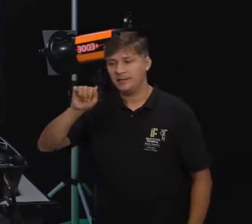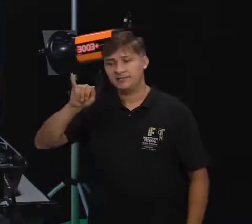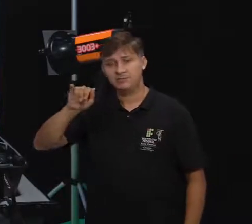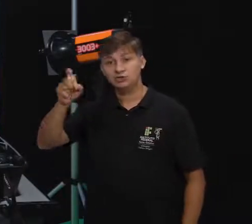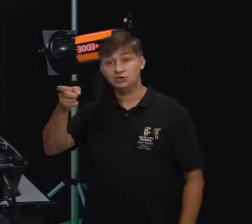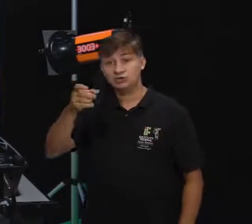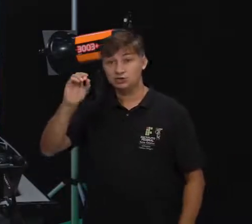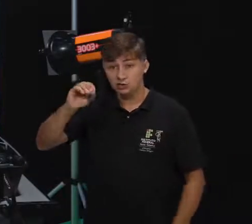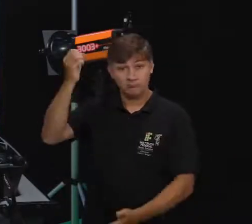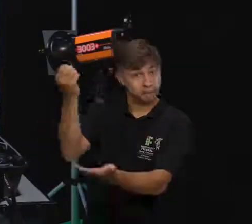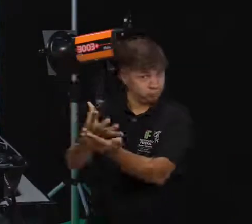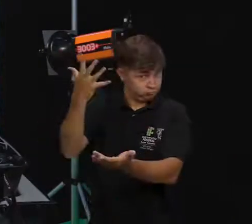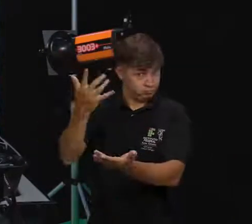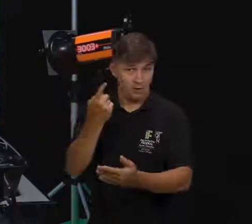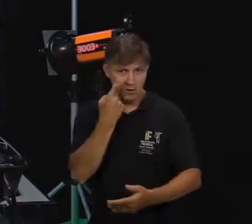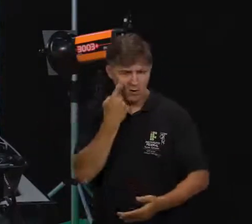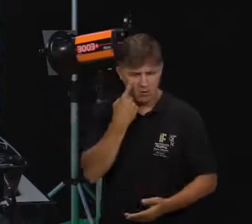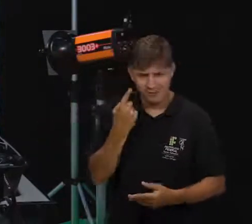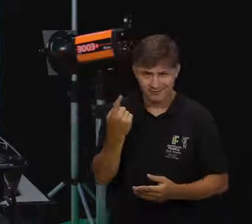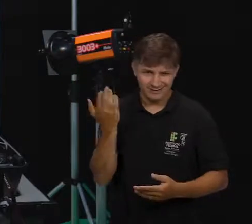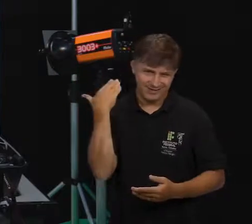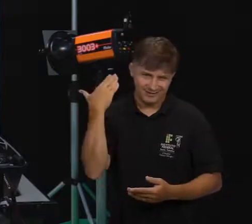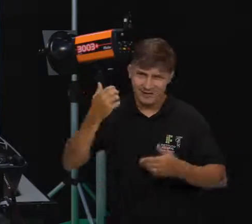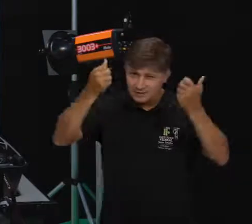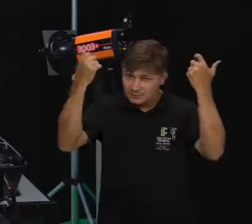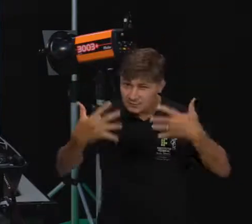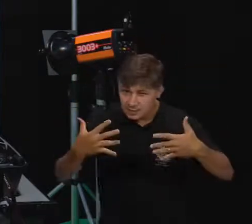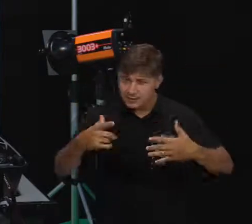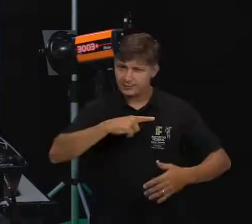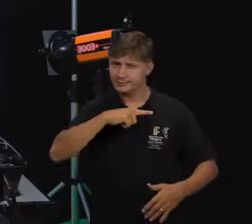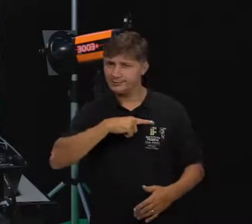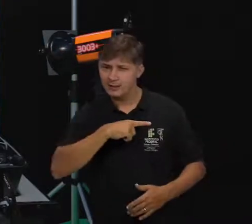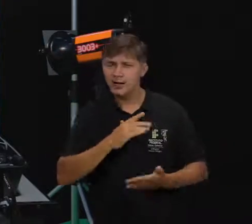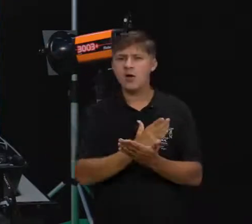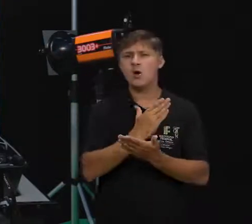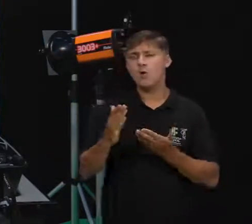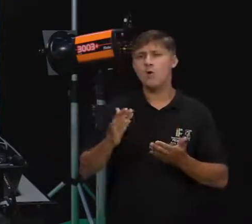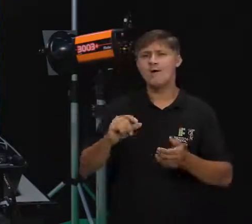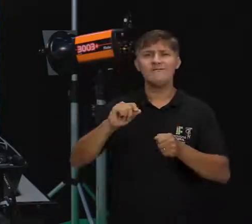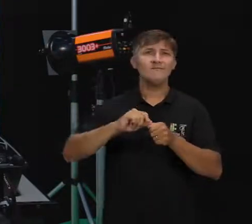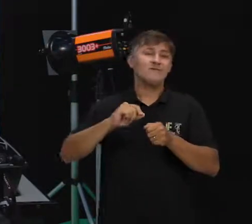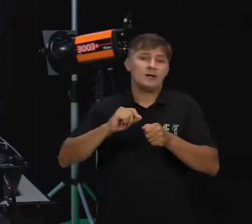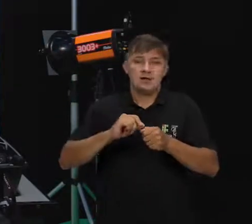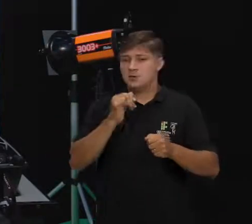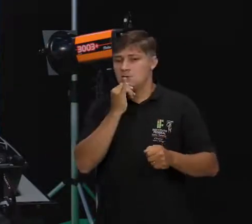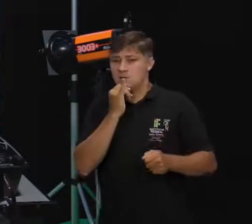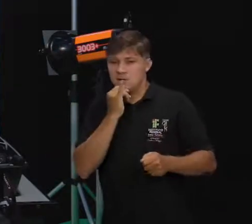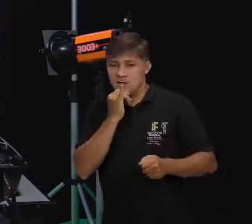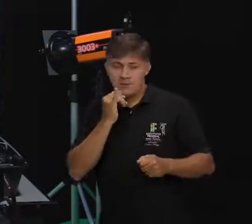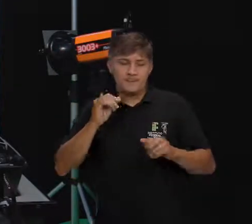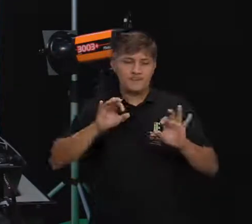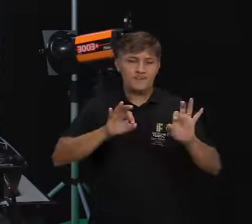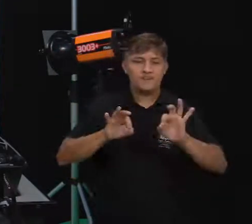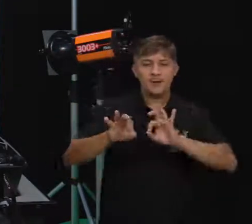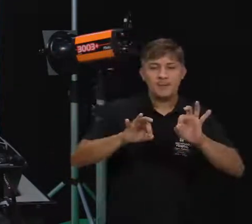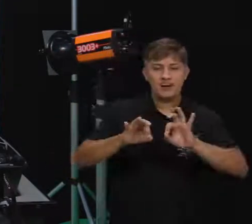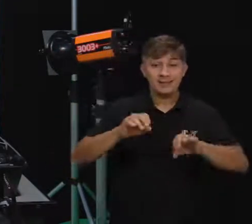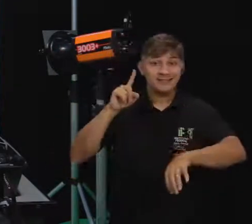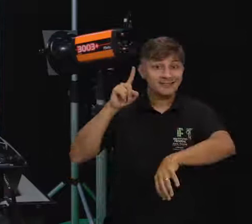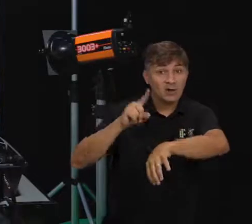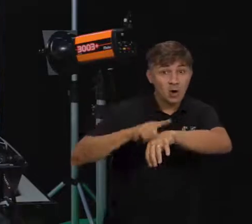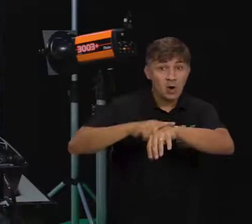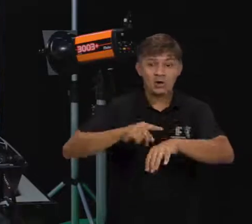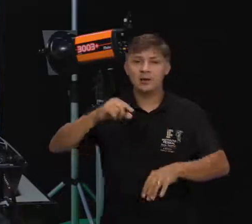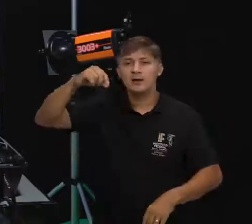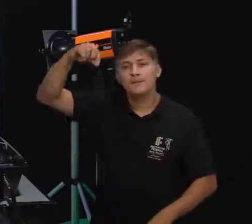baixo impacto. Então, o splash de baixo impacto é aquele, como eu disse lá no começo, que faz com que ele é